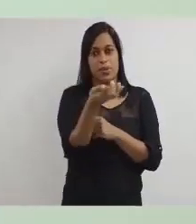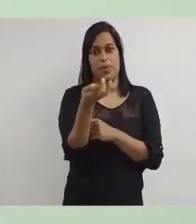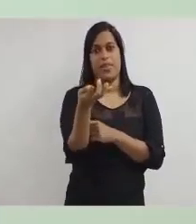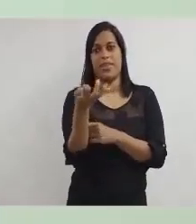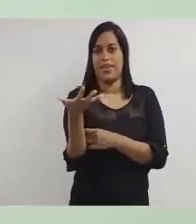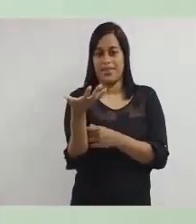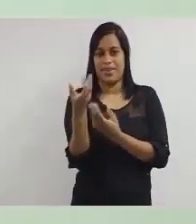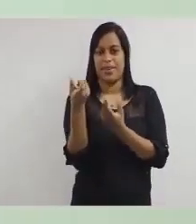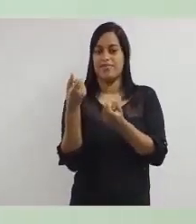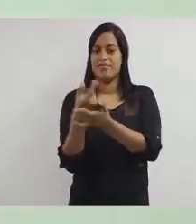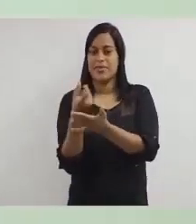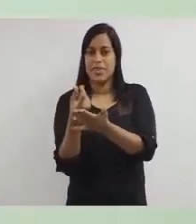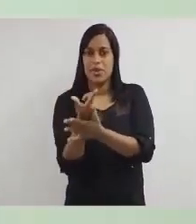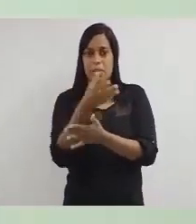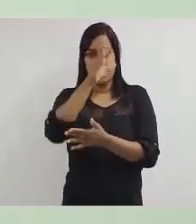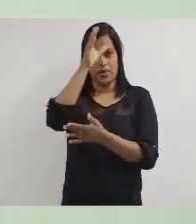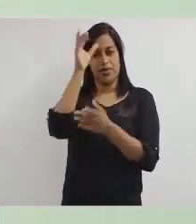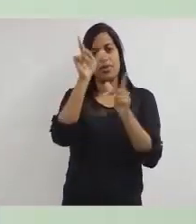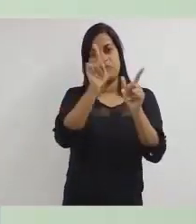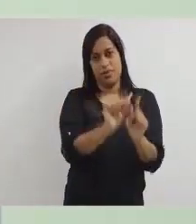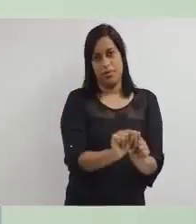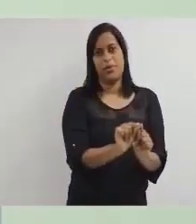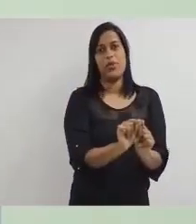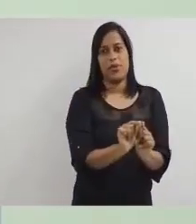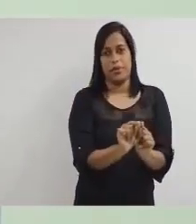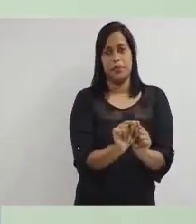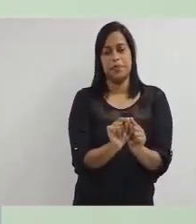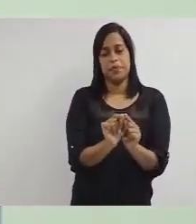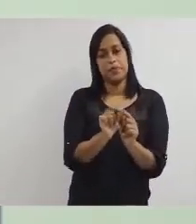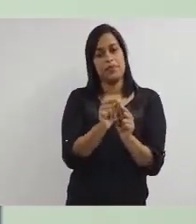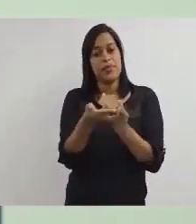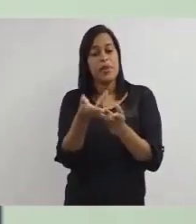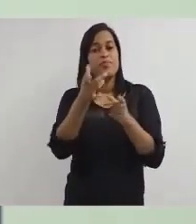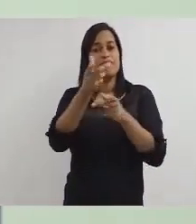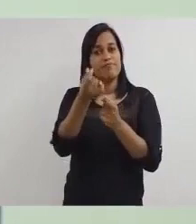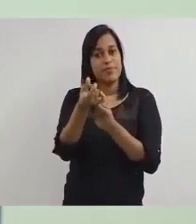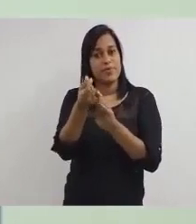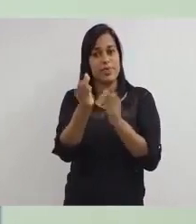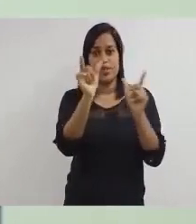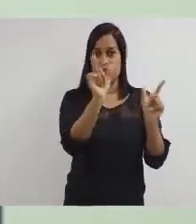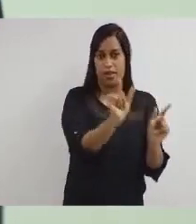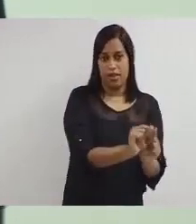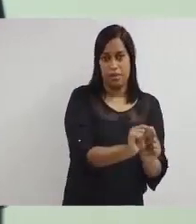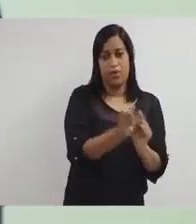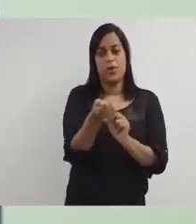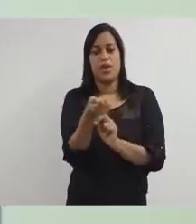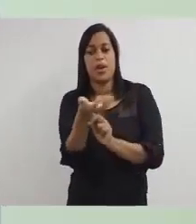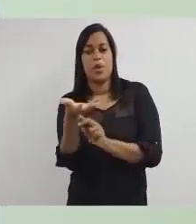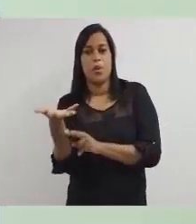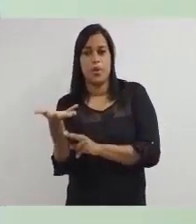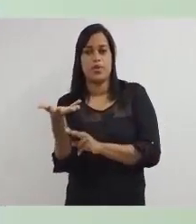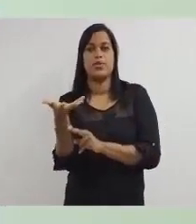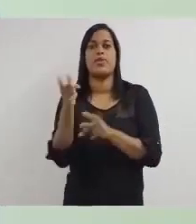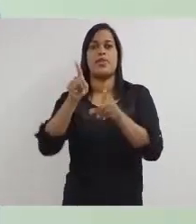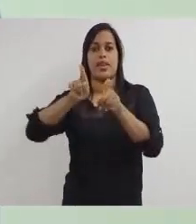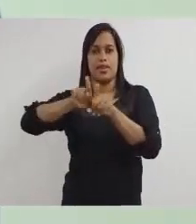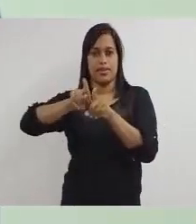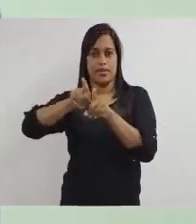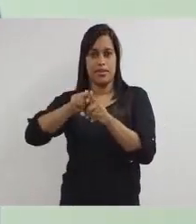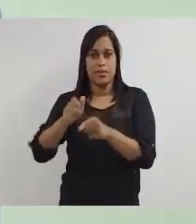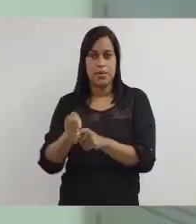quantidade consumida ela diminui. E quando o preço diminui, a quantidade